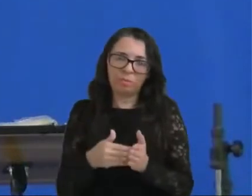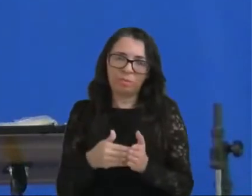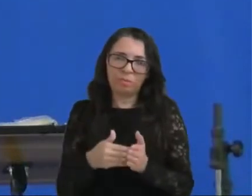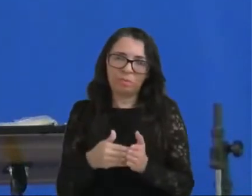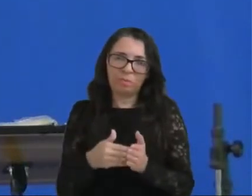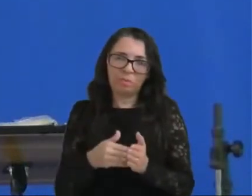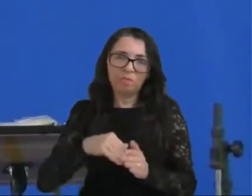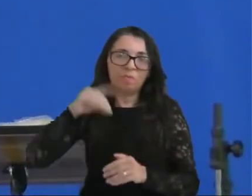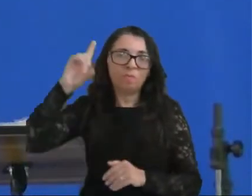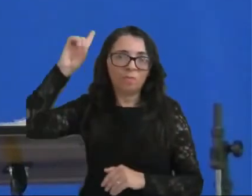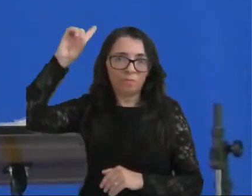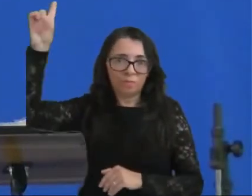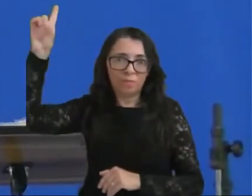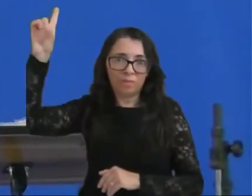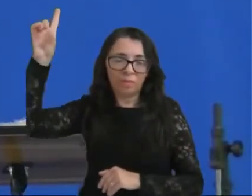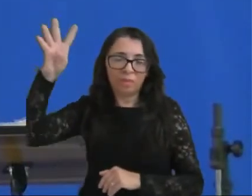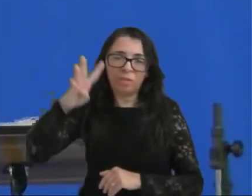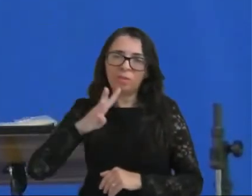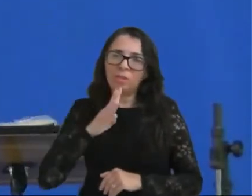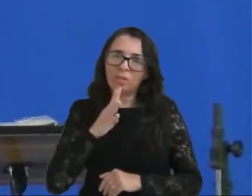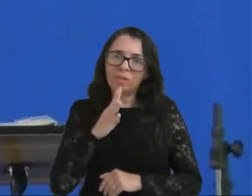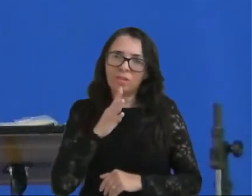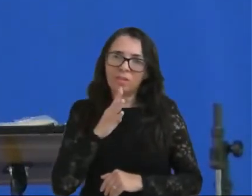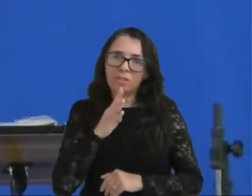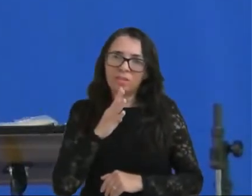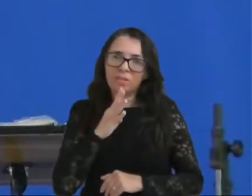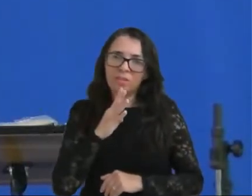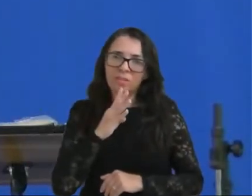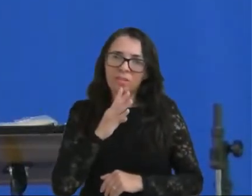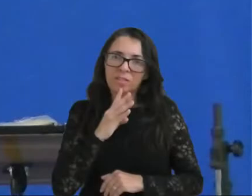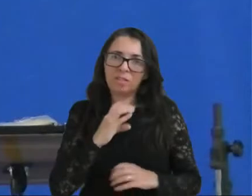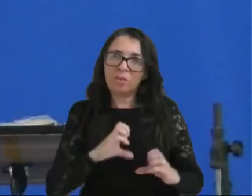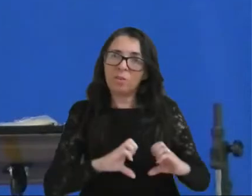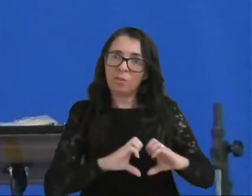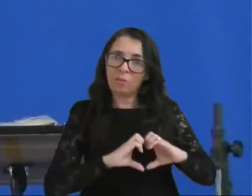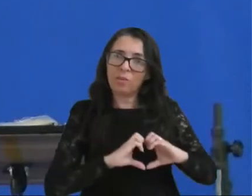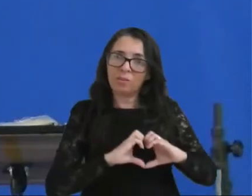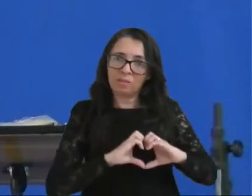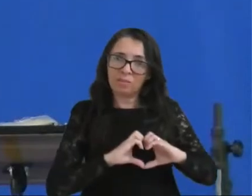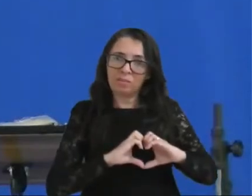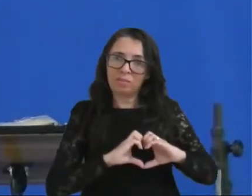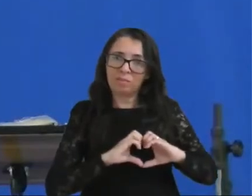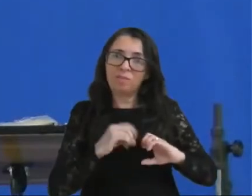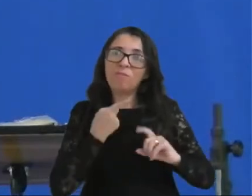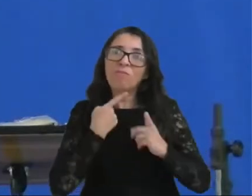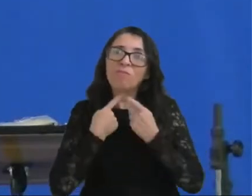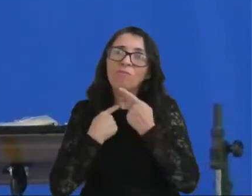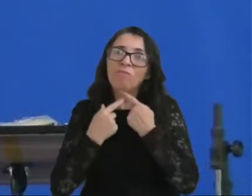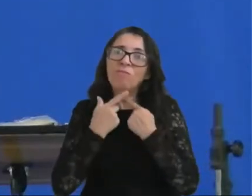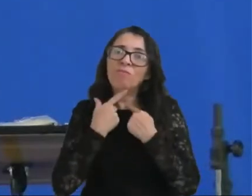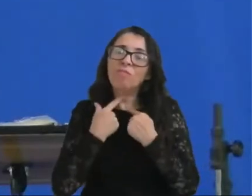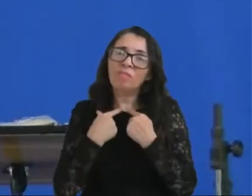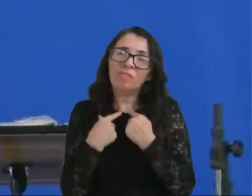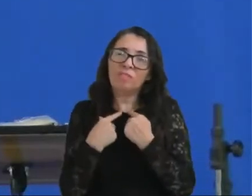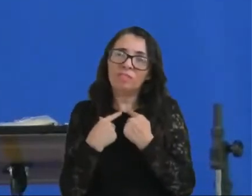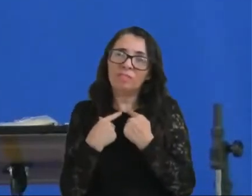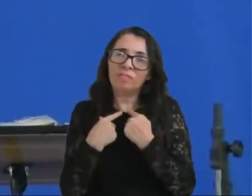deixou de existir. A cidade de Éfeso deixou também de